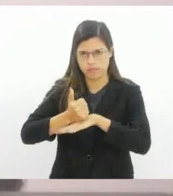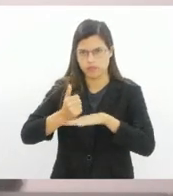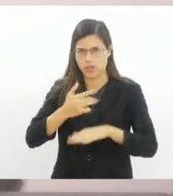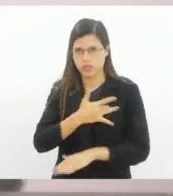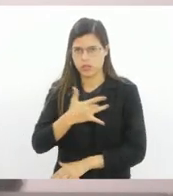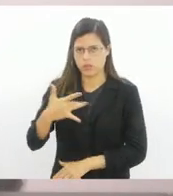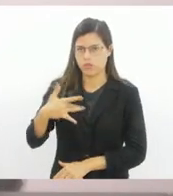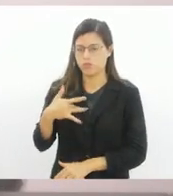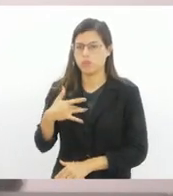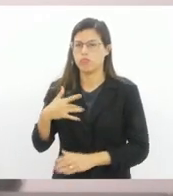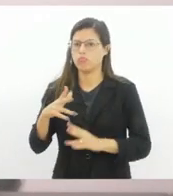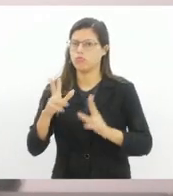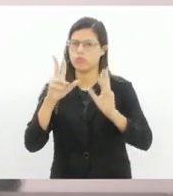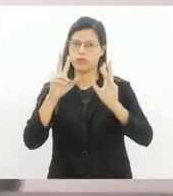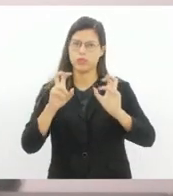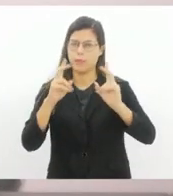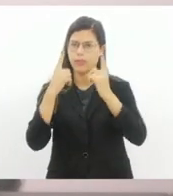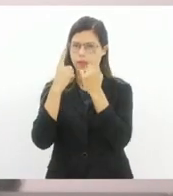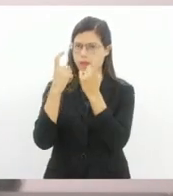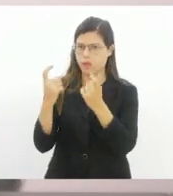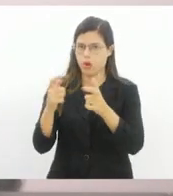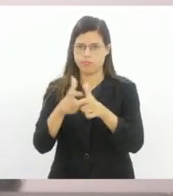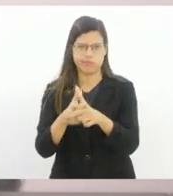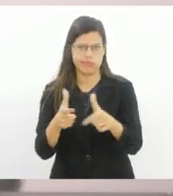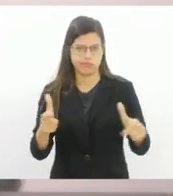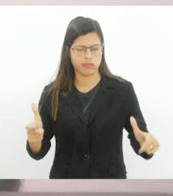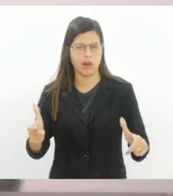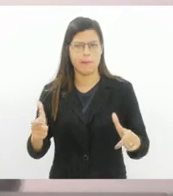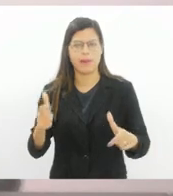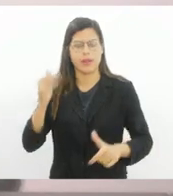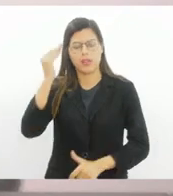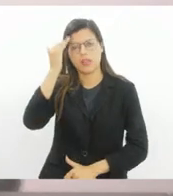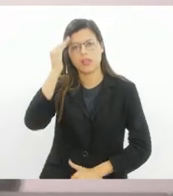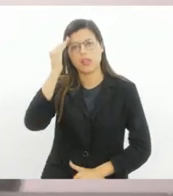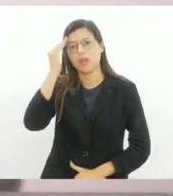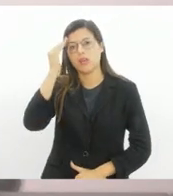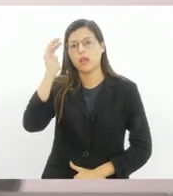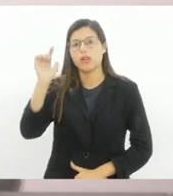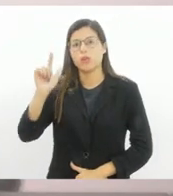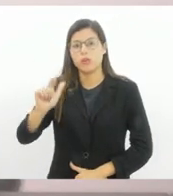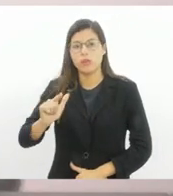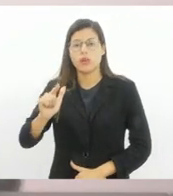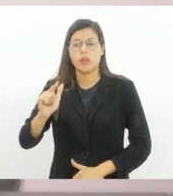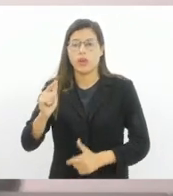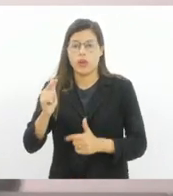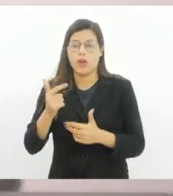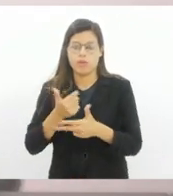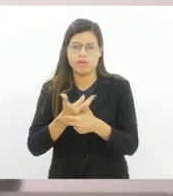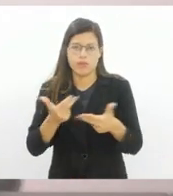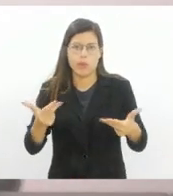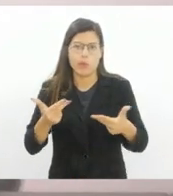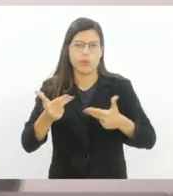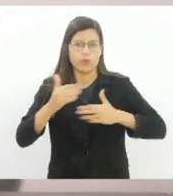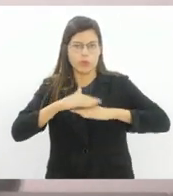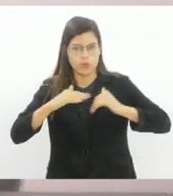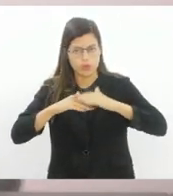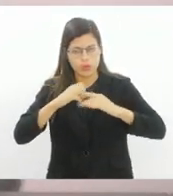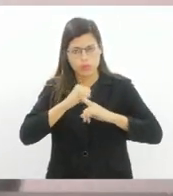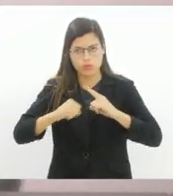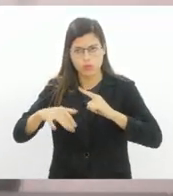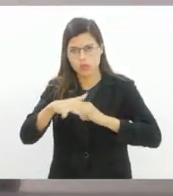tratando o tema da violência de uma forma ampliada, entendendo-a como um fenômeno de construção social para a qual a